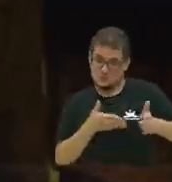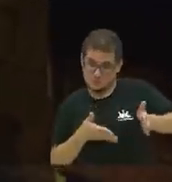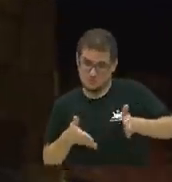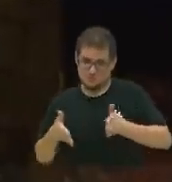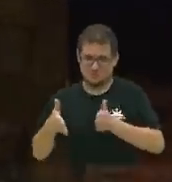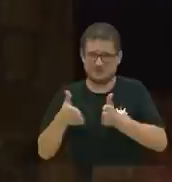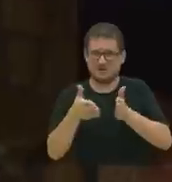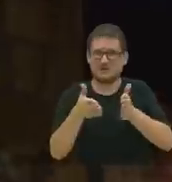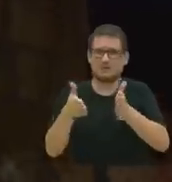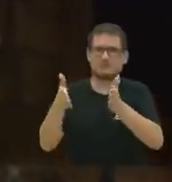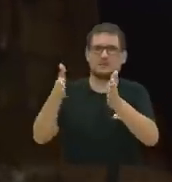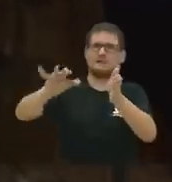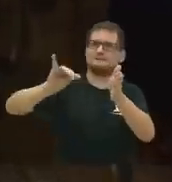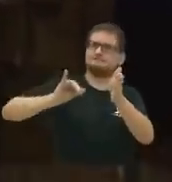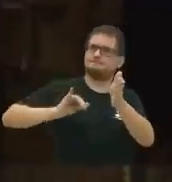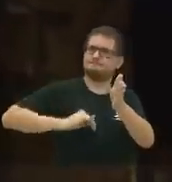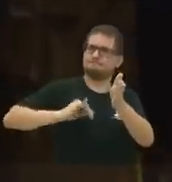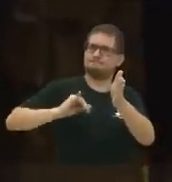Dolorosa, via